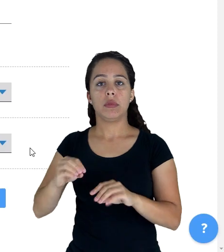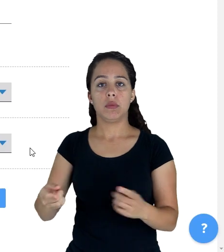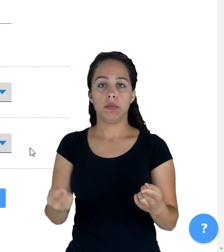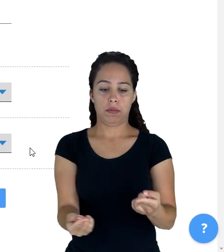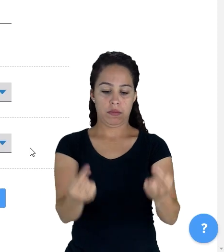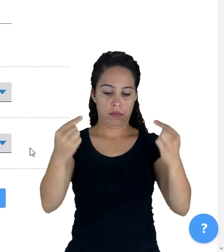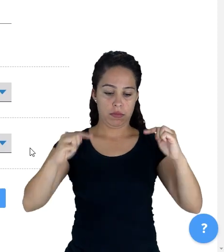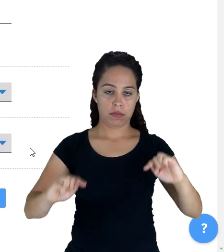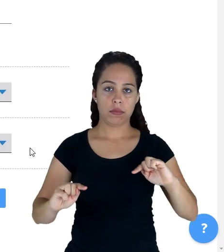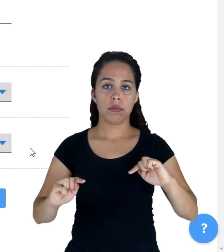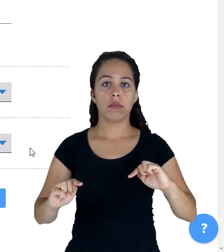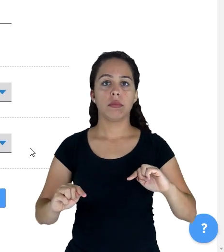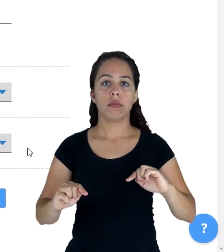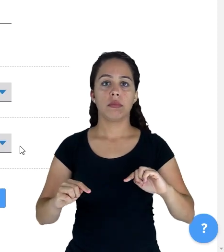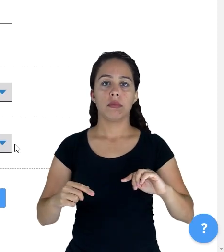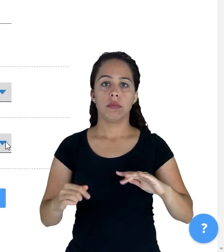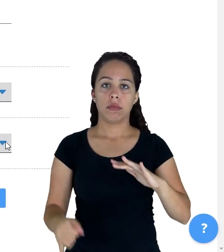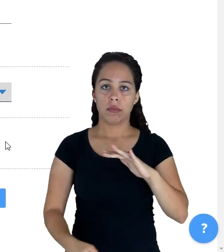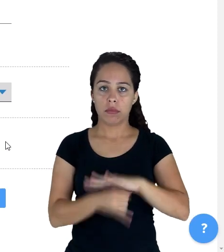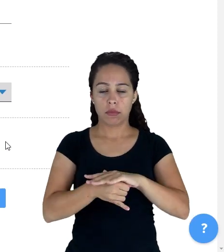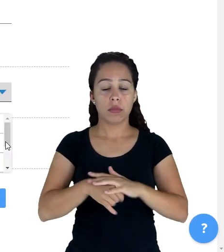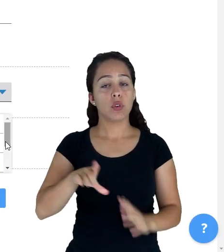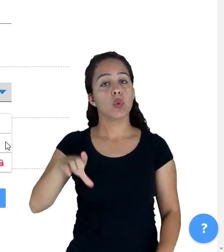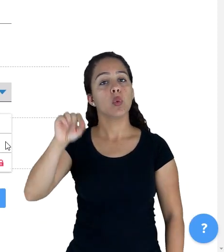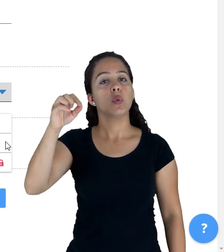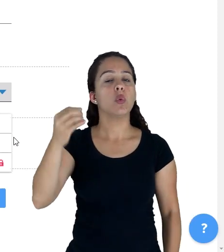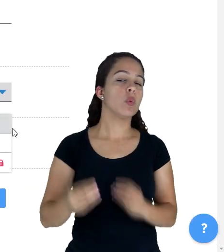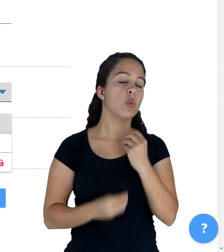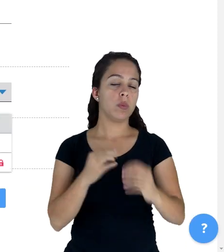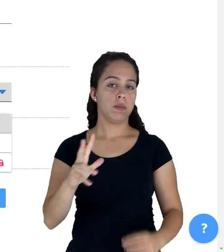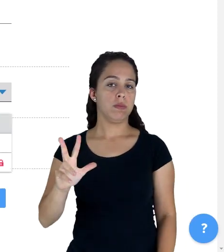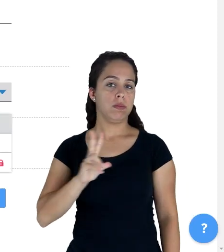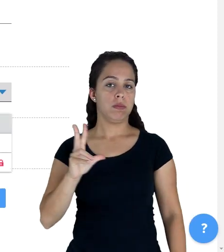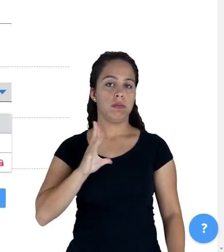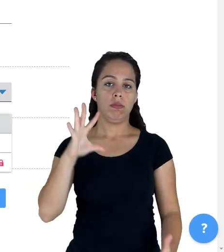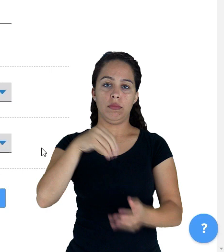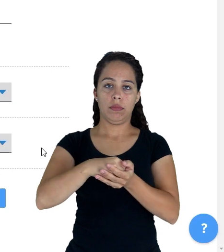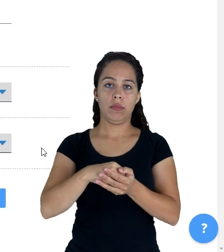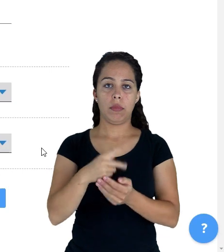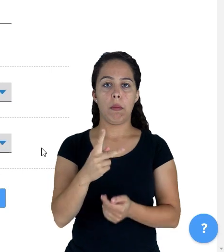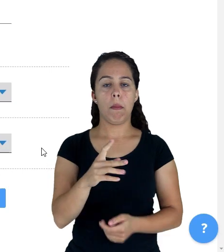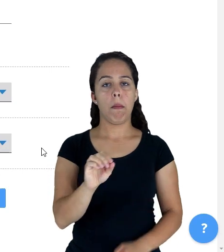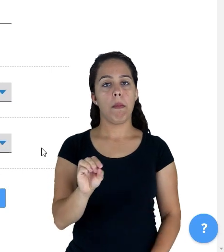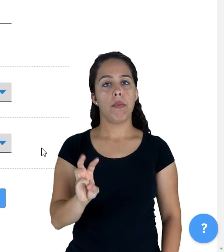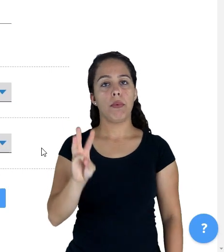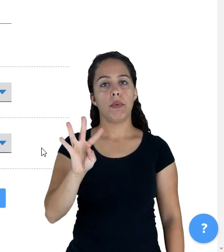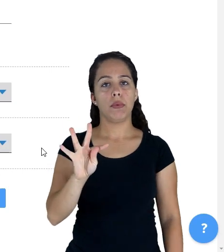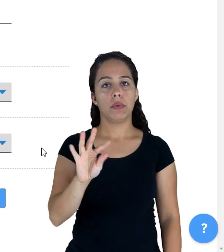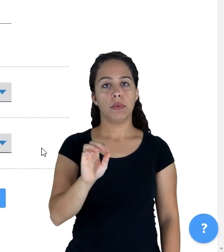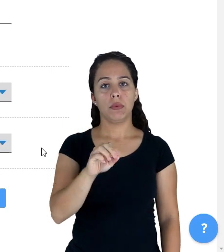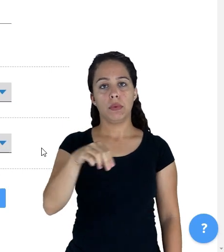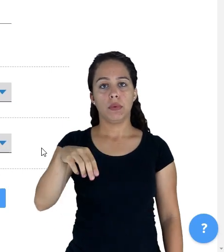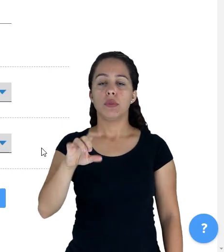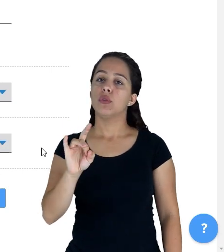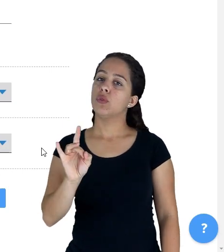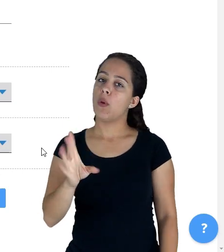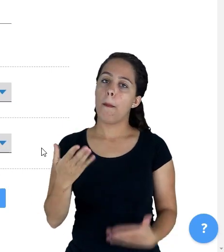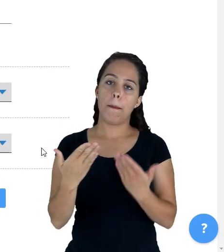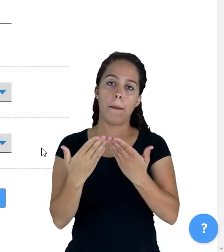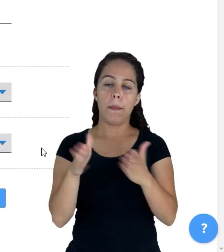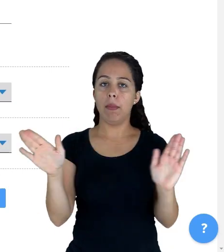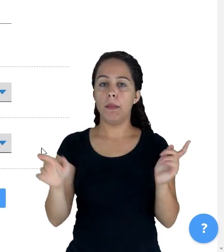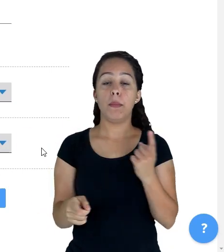aqui a gente vai escolher a privacidade dentro do ponto 1 então só tem opção de público porque